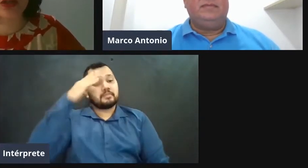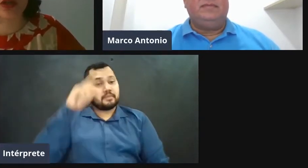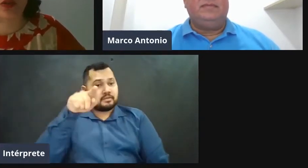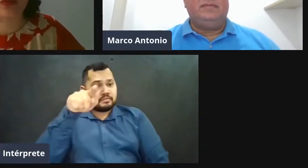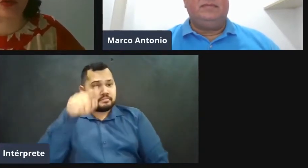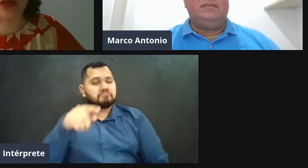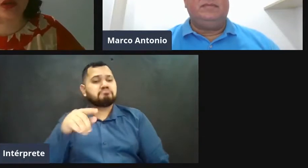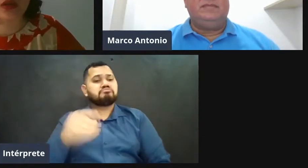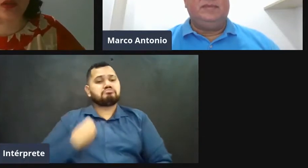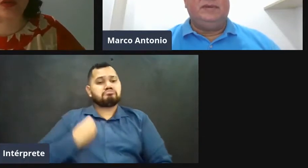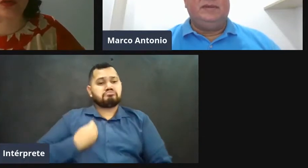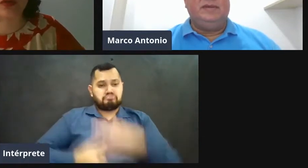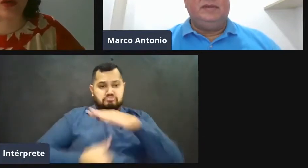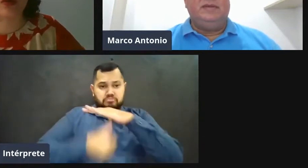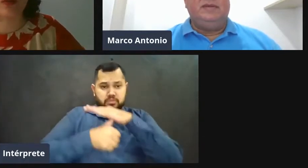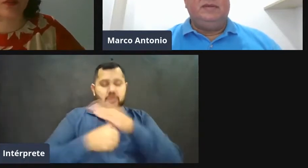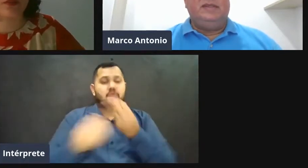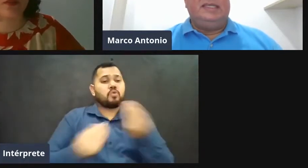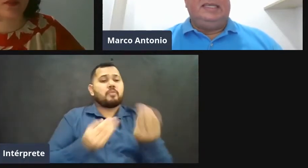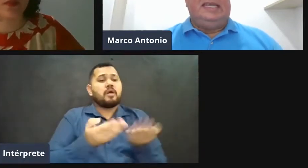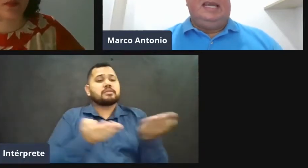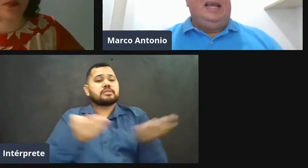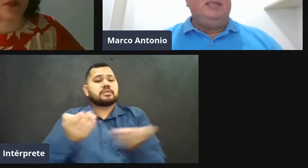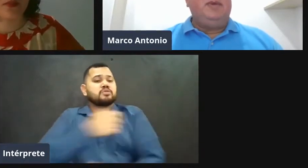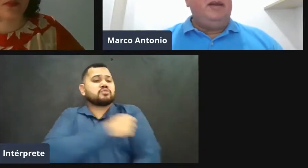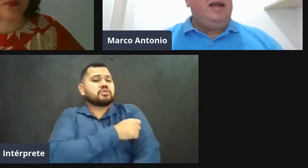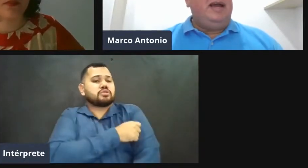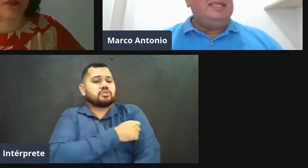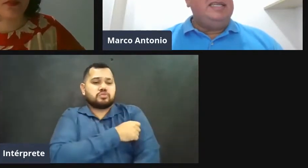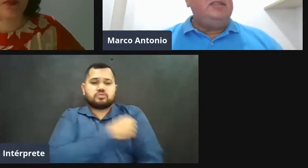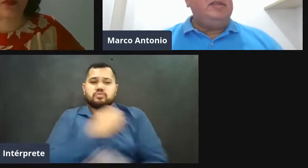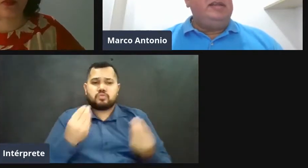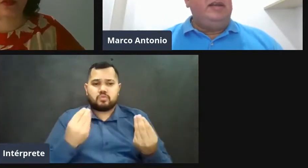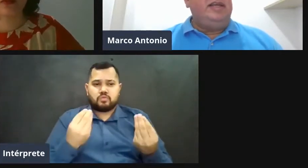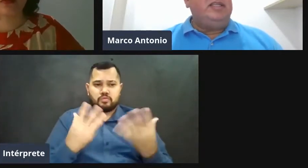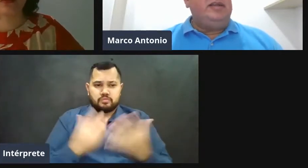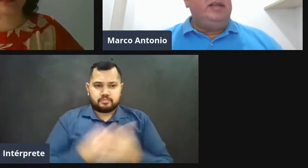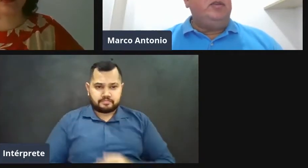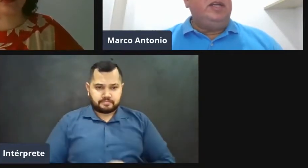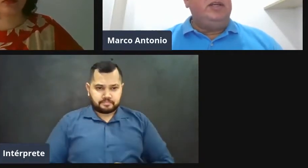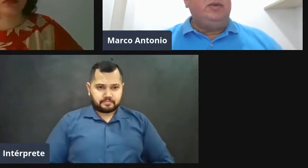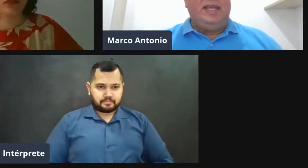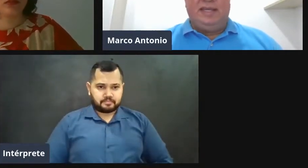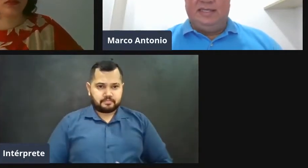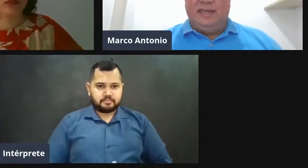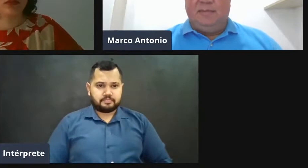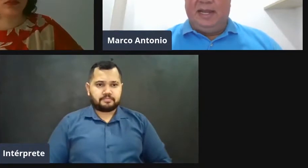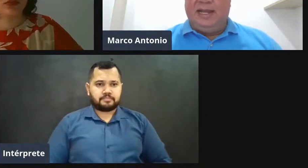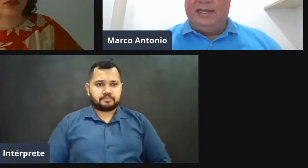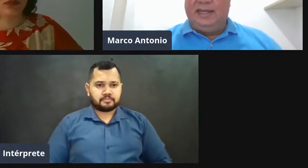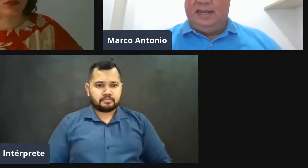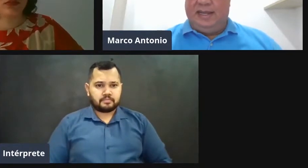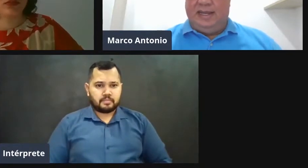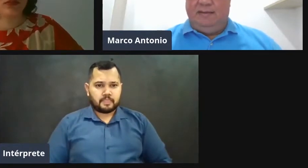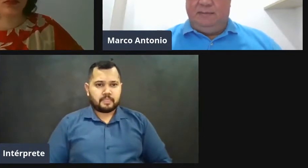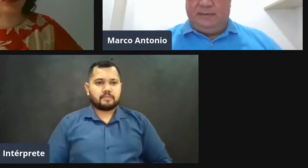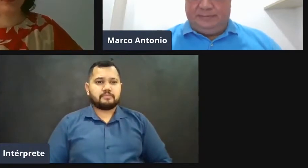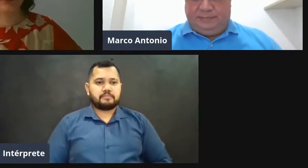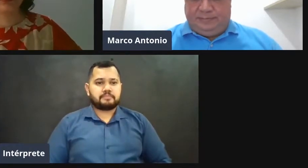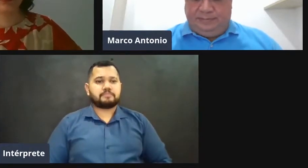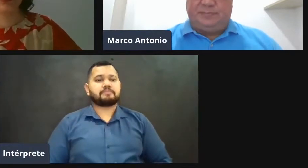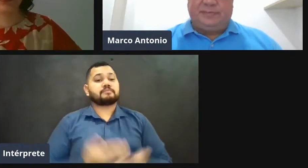na sua gestão? O senhor tem 2 minutos e meio. A assistência estudantil tem que ser